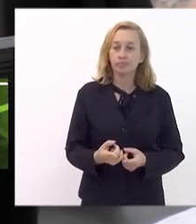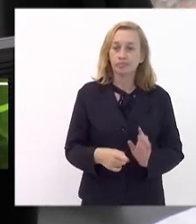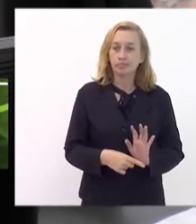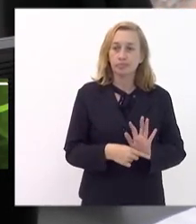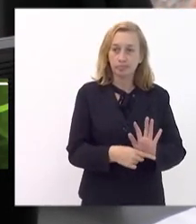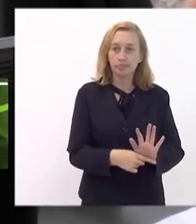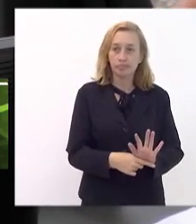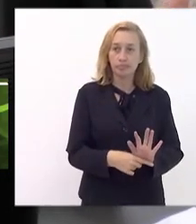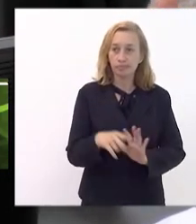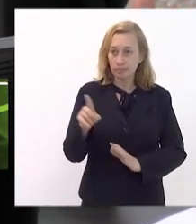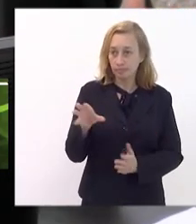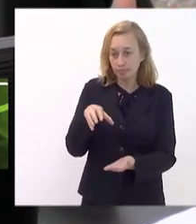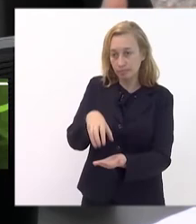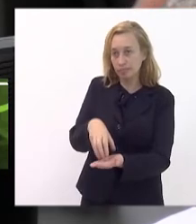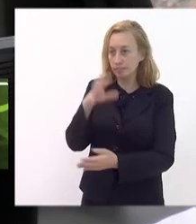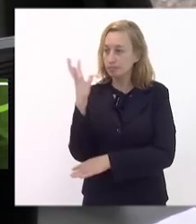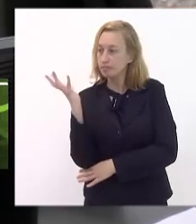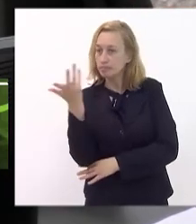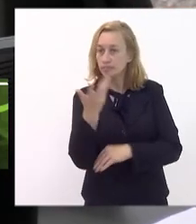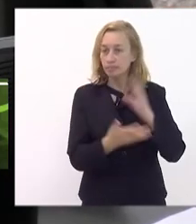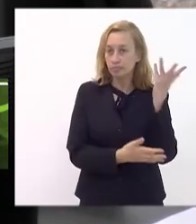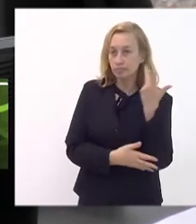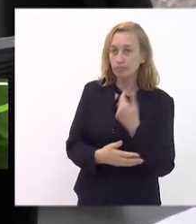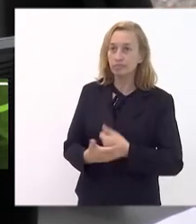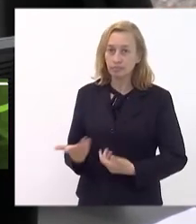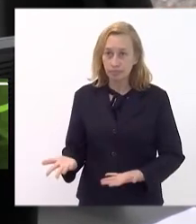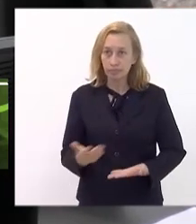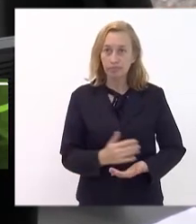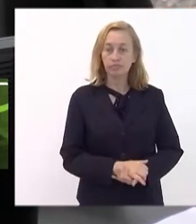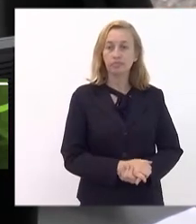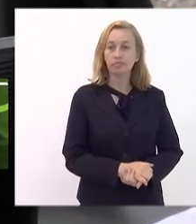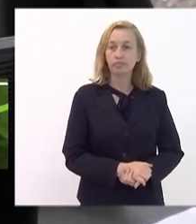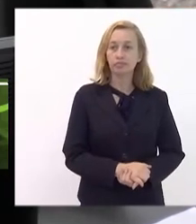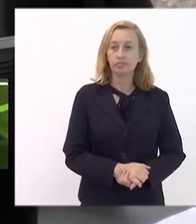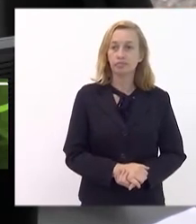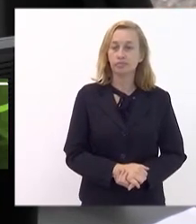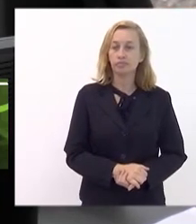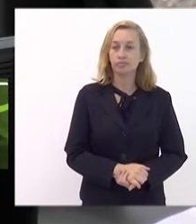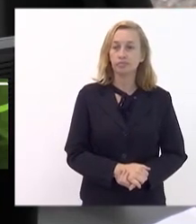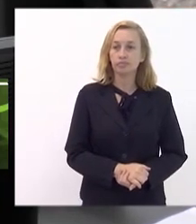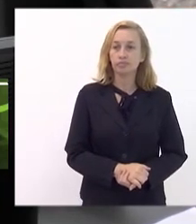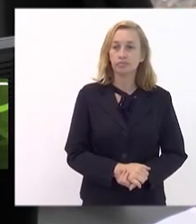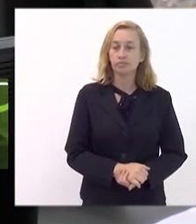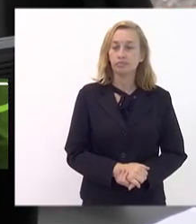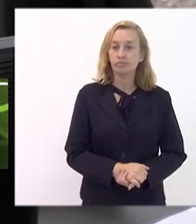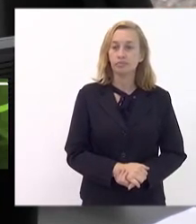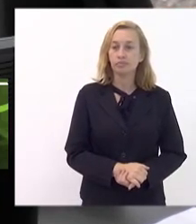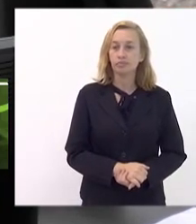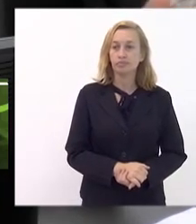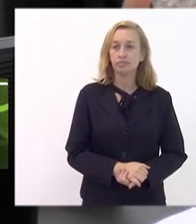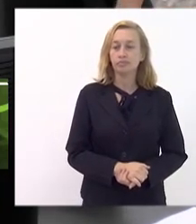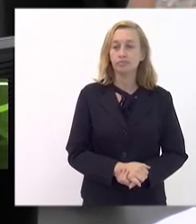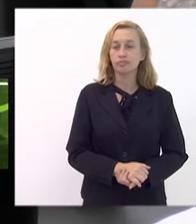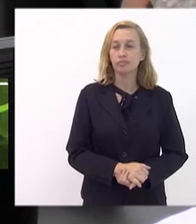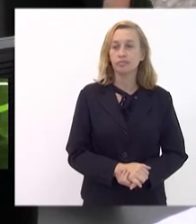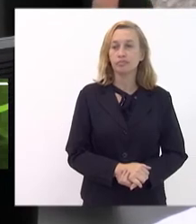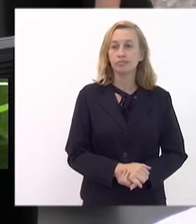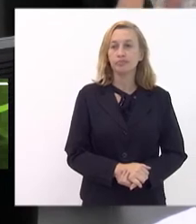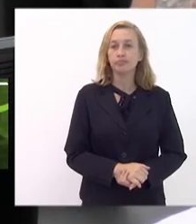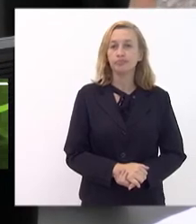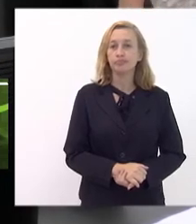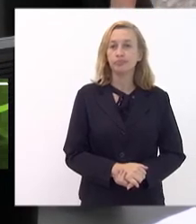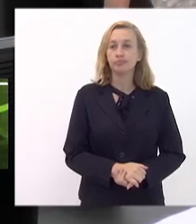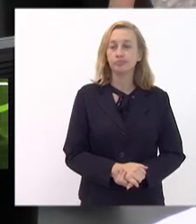vocês são um órgão ambiental, do que reboque das demandas que estão chegando. Se há